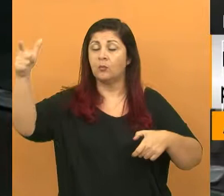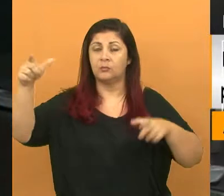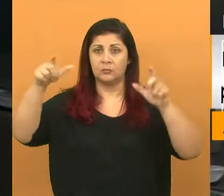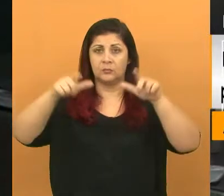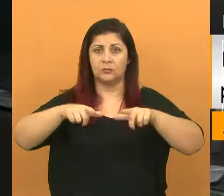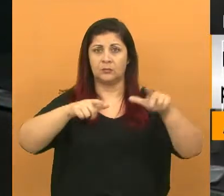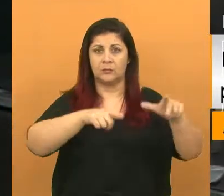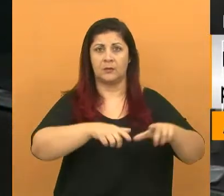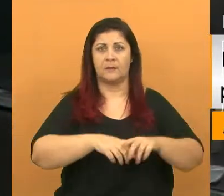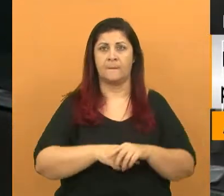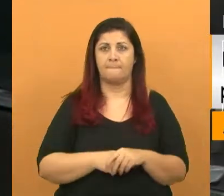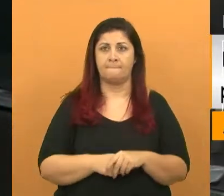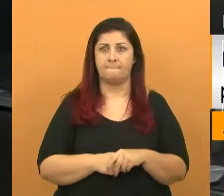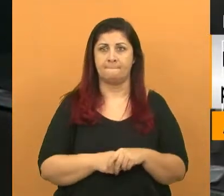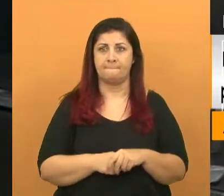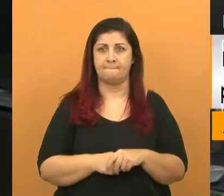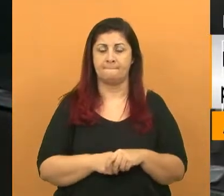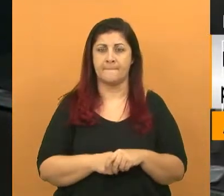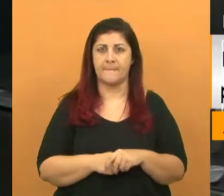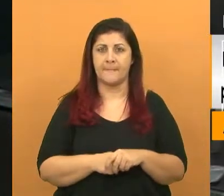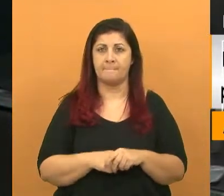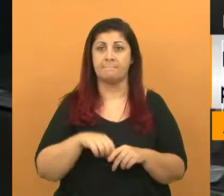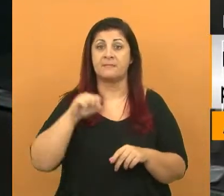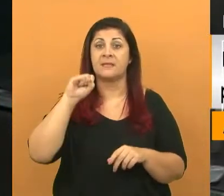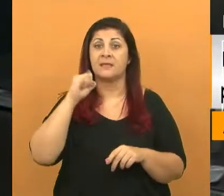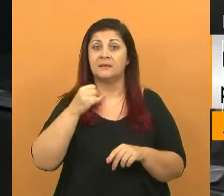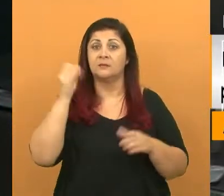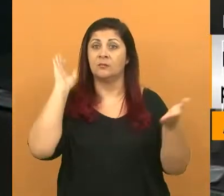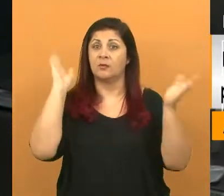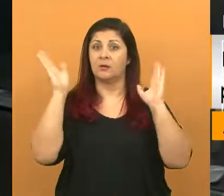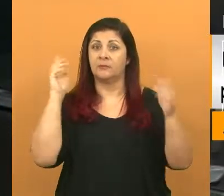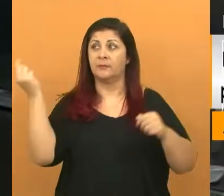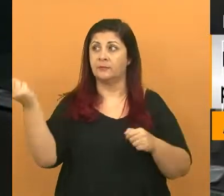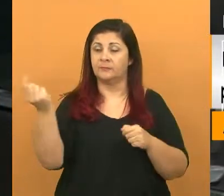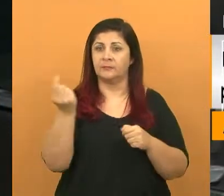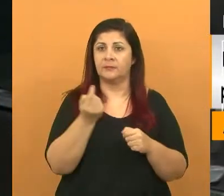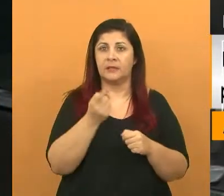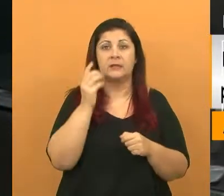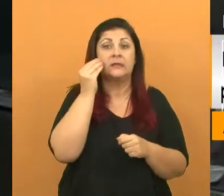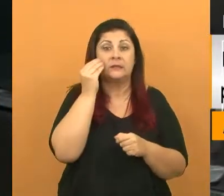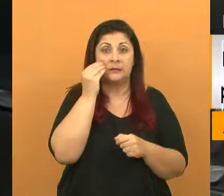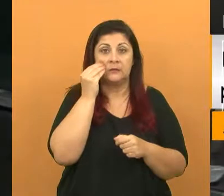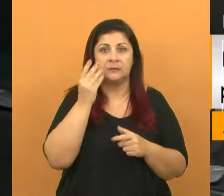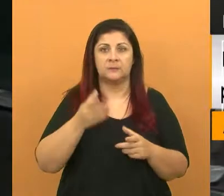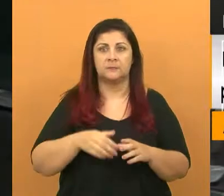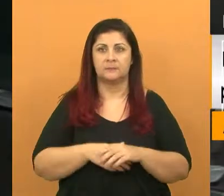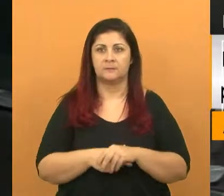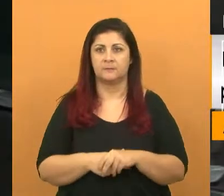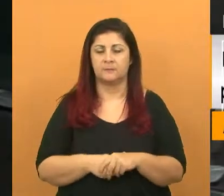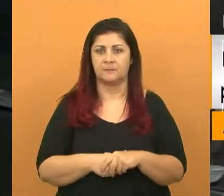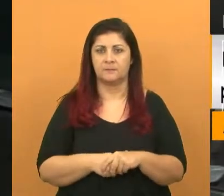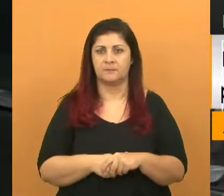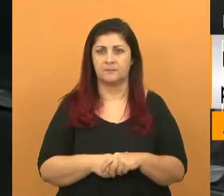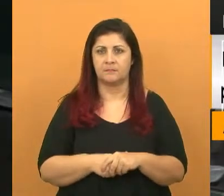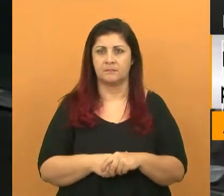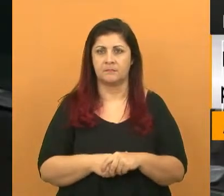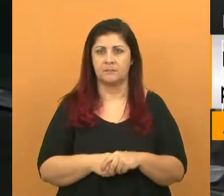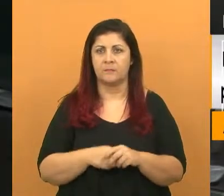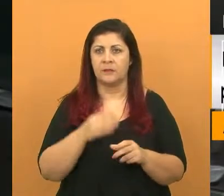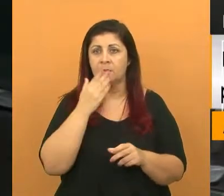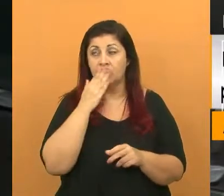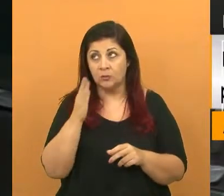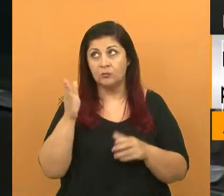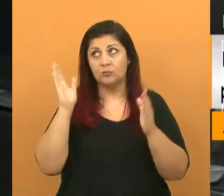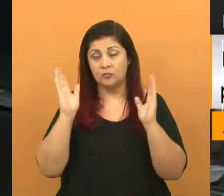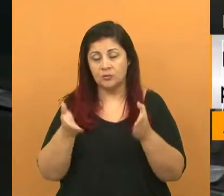Paulo. Então, caso essa carreta venha para cá, não é? Eu estou tentando fazer esse pedido, já fiz